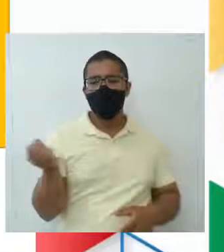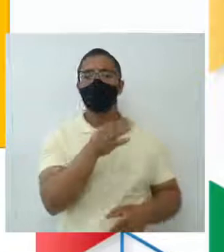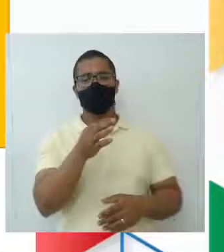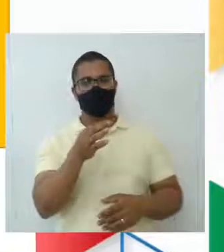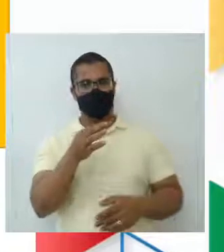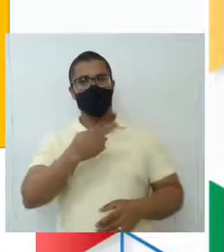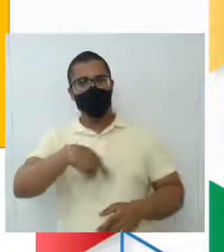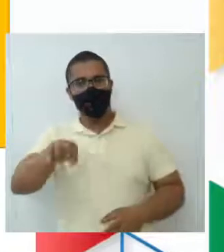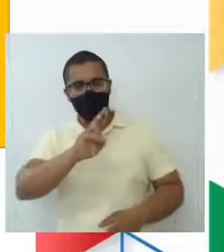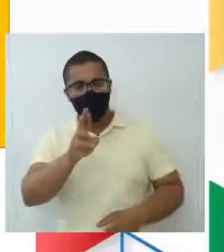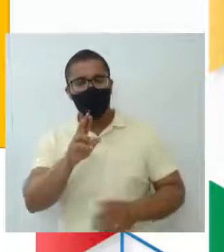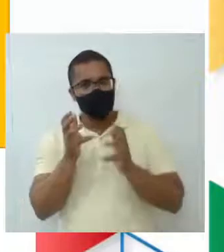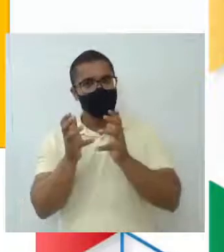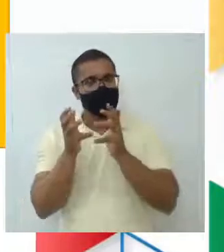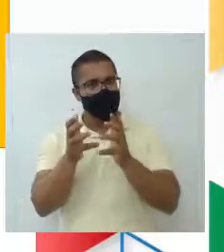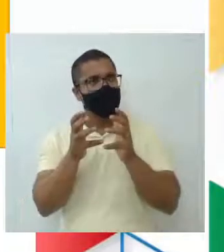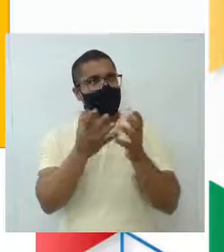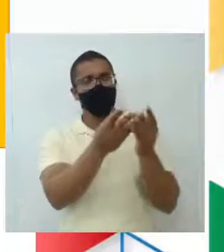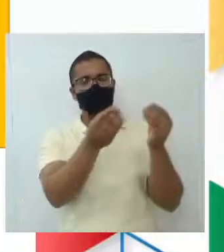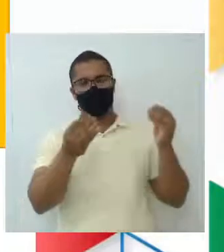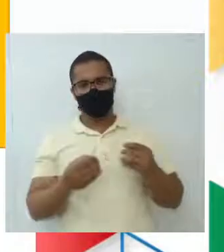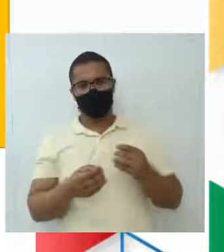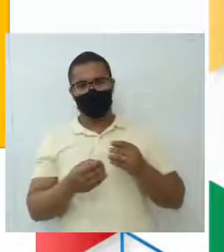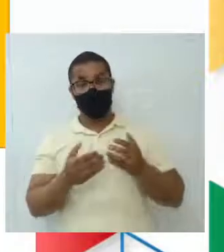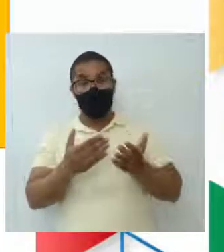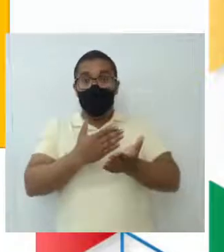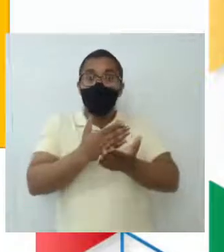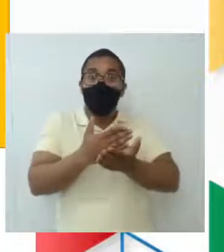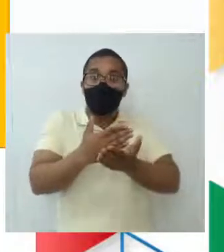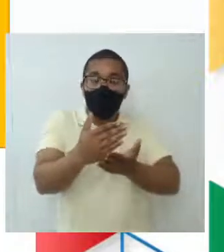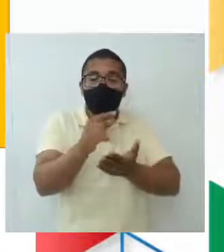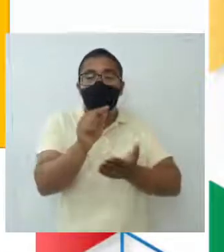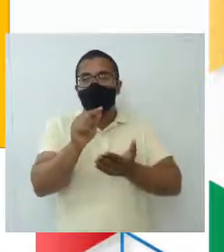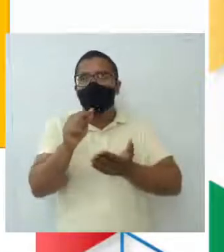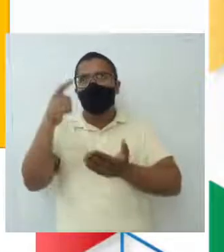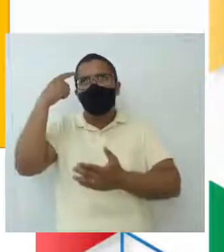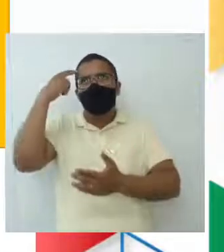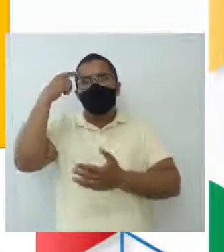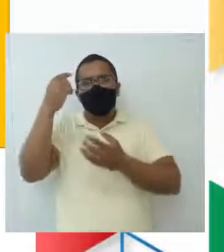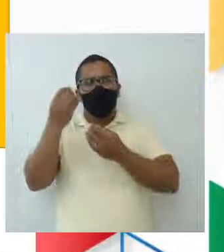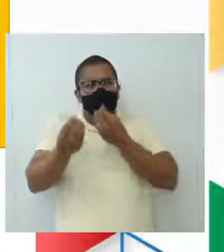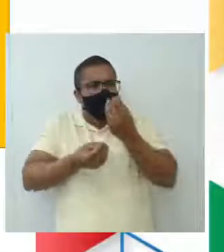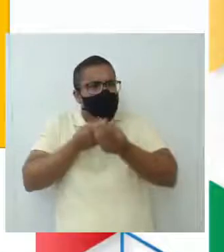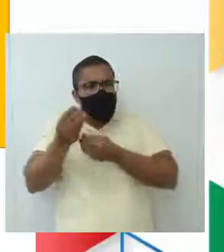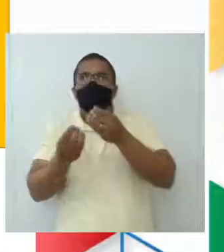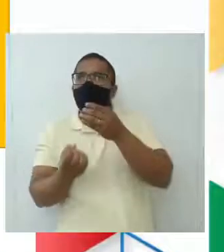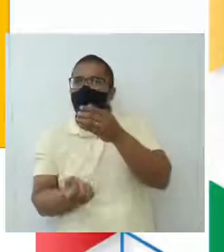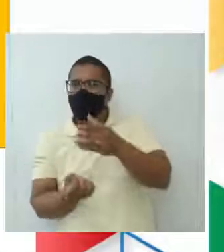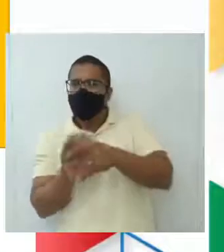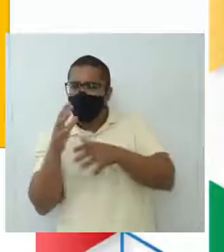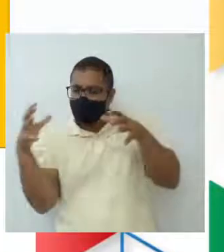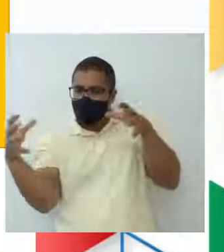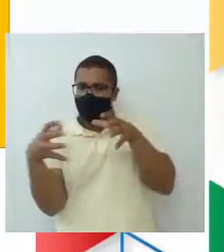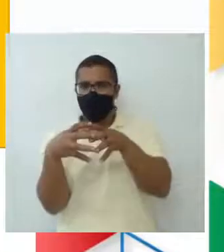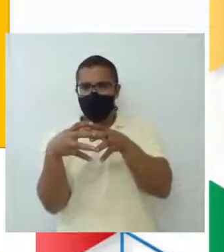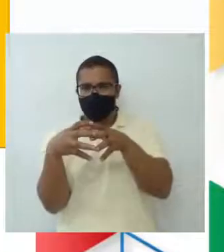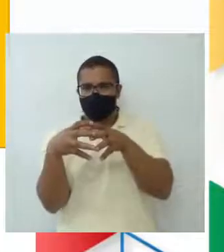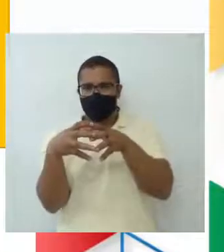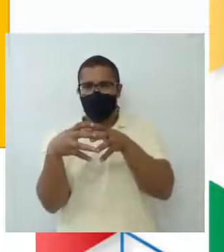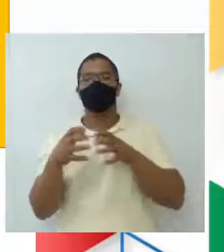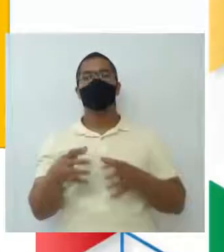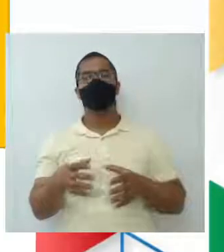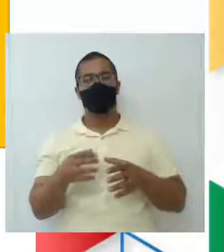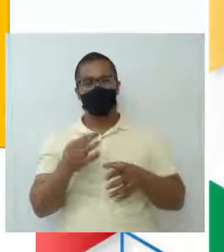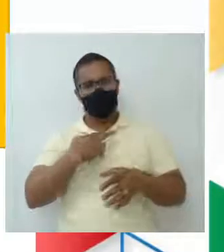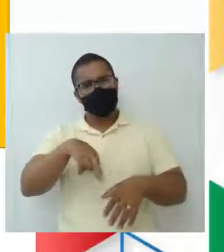religiosa. É aí que vai começar justamente esse pensamento de fundar uma congregação, uma ordem